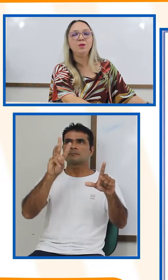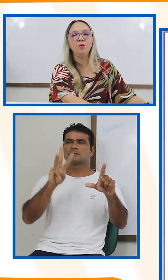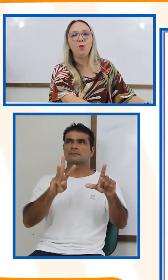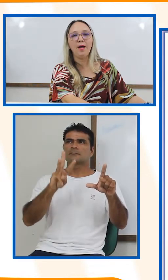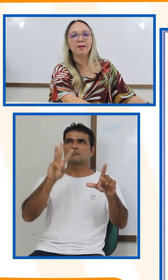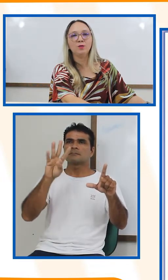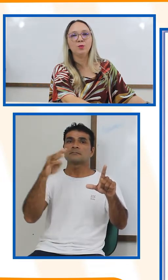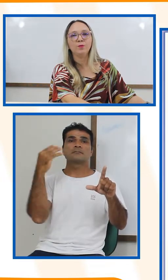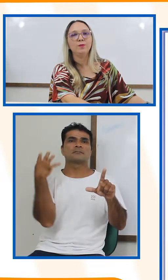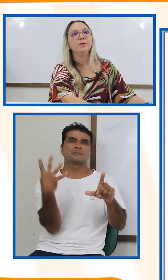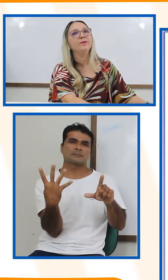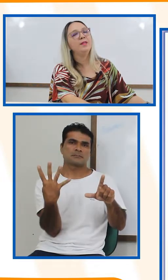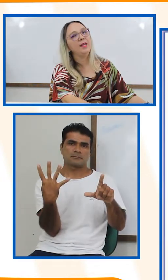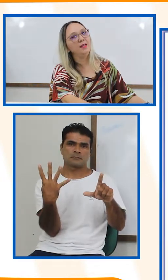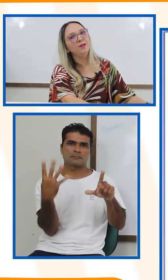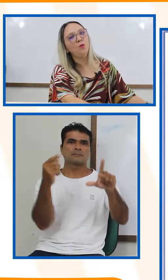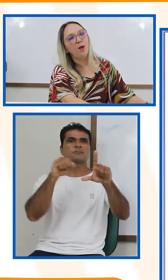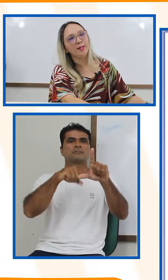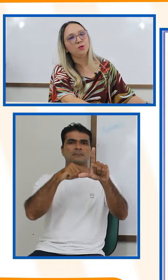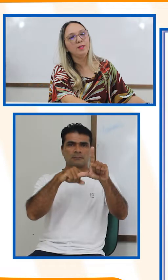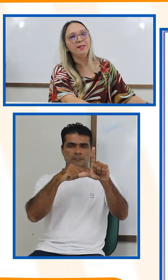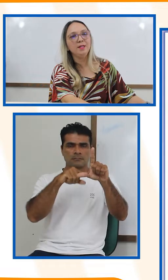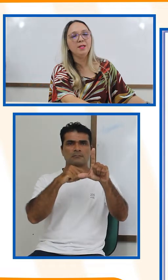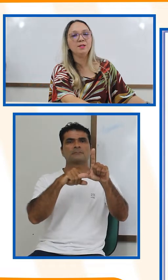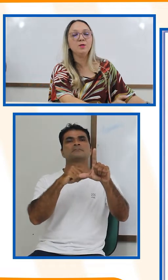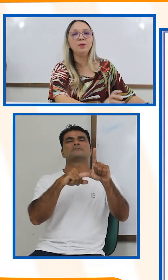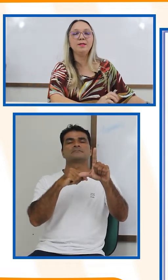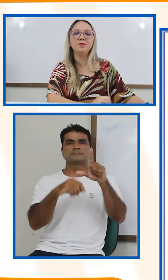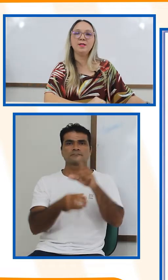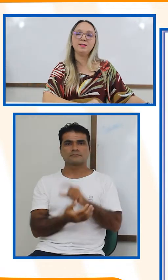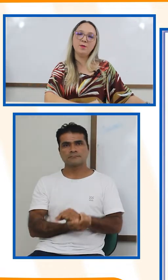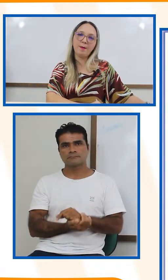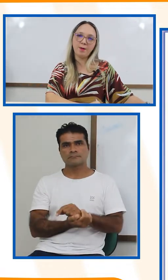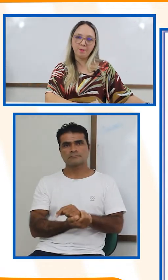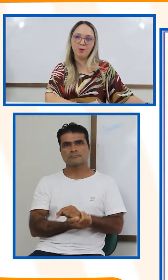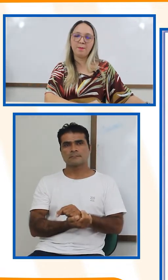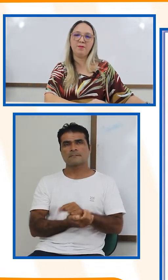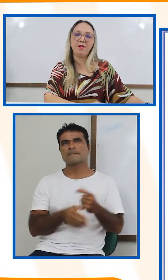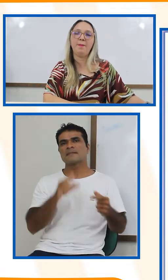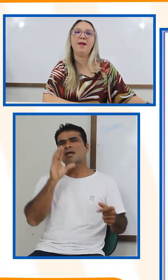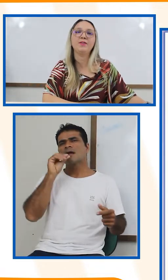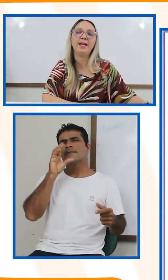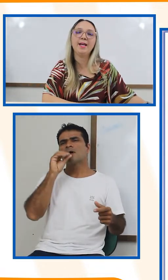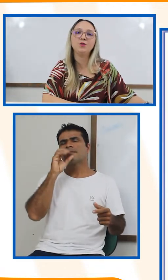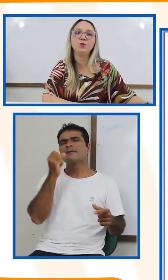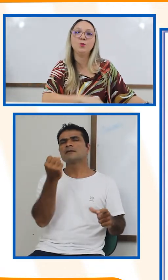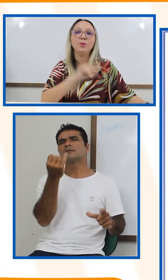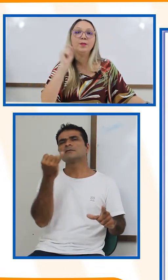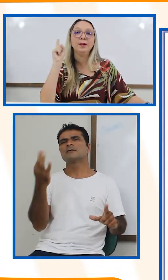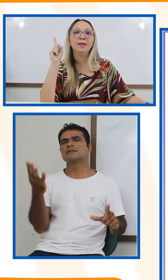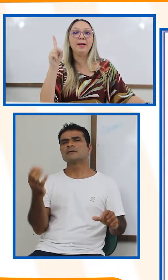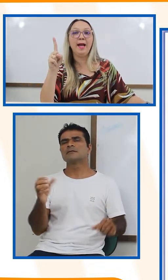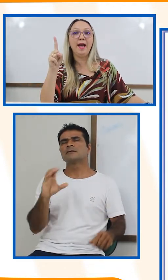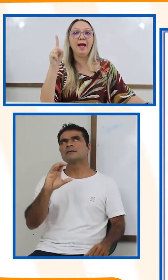três, quatro. Tem quatro letrinhas. E quantas vezes eu abro a boca para falar a palavra